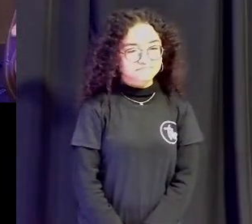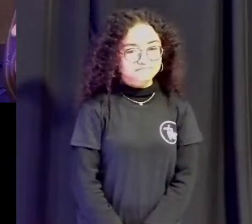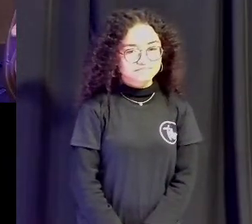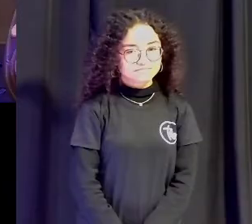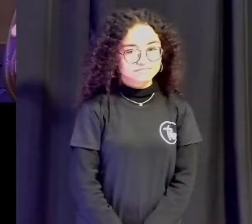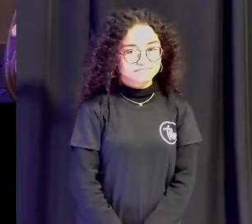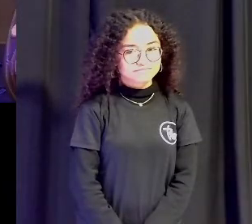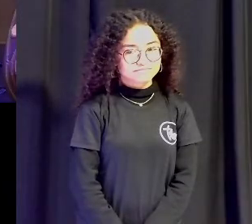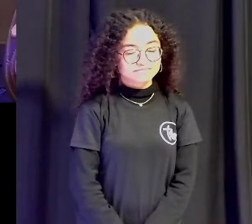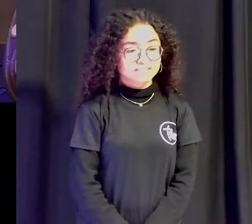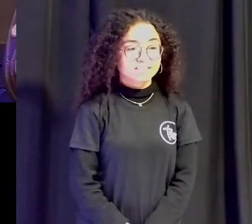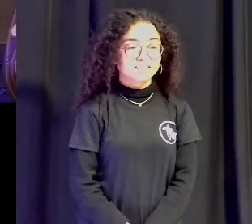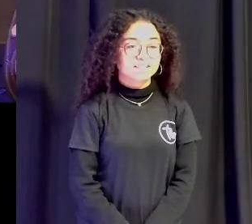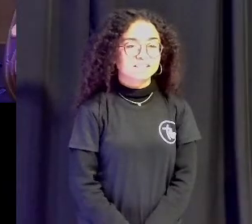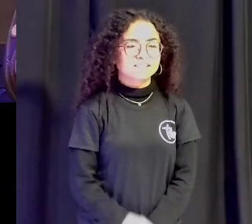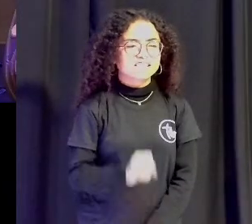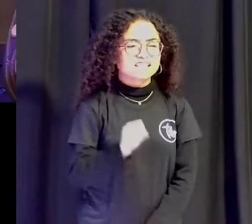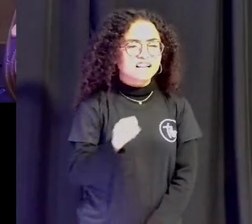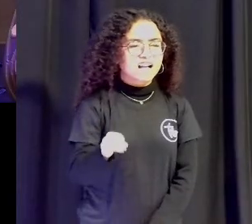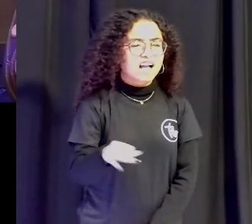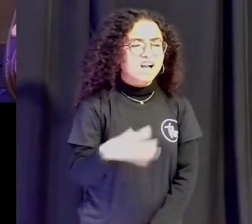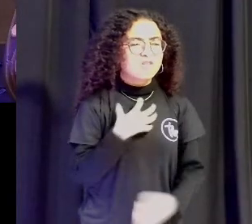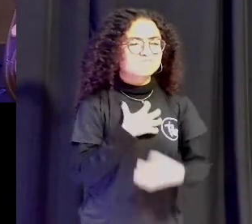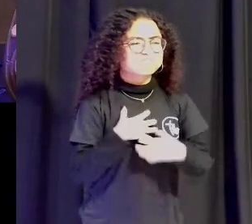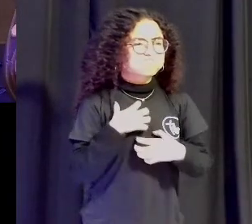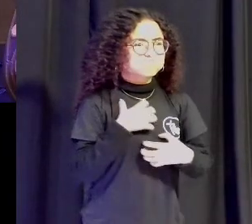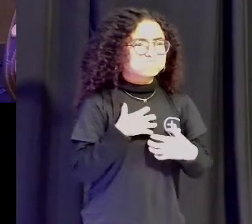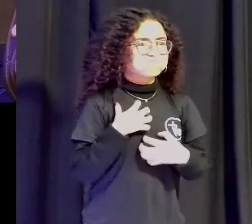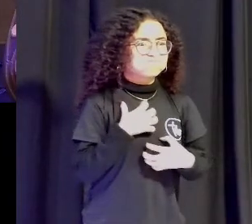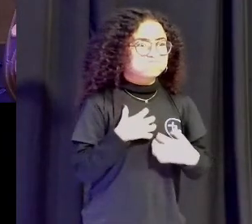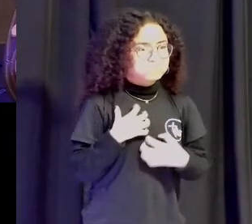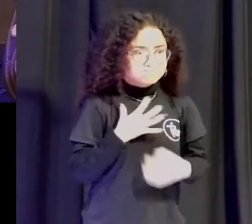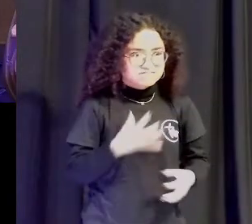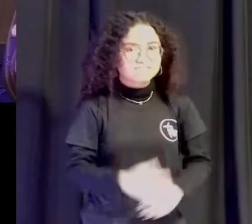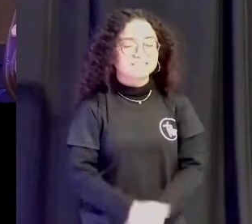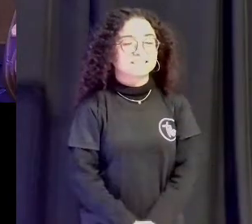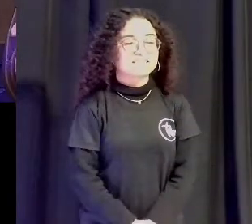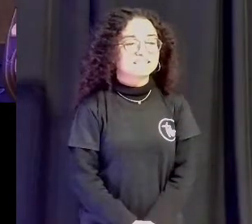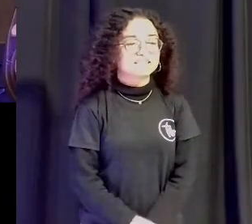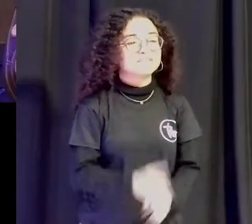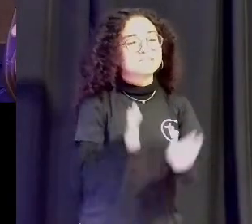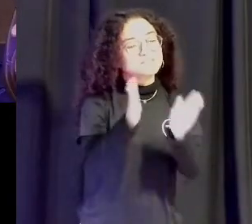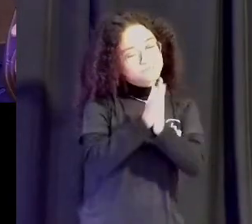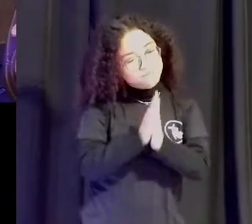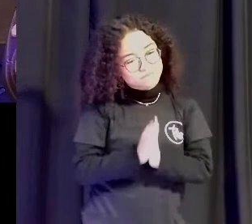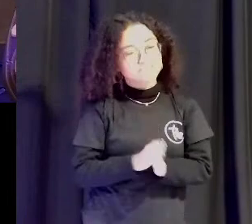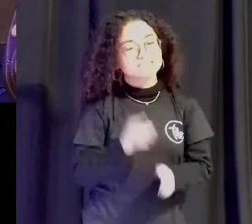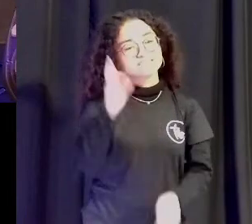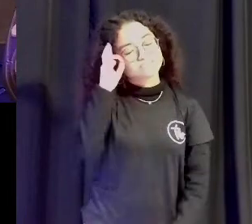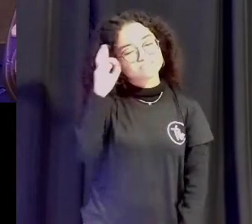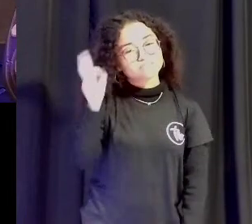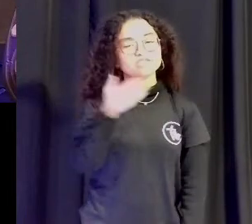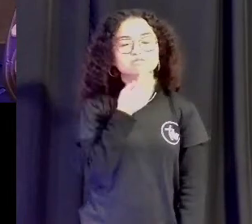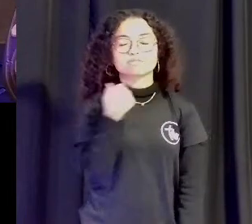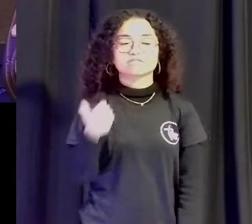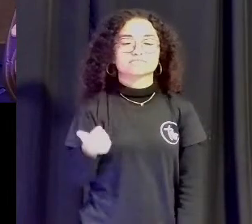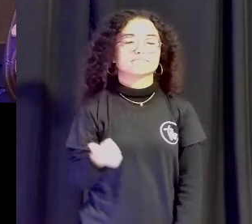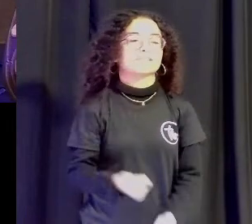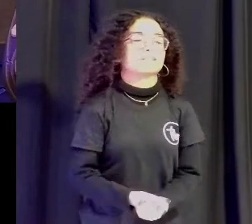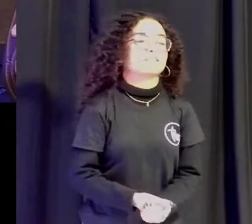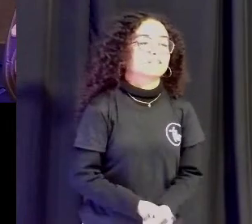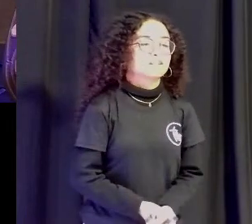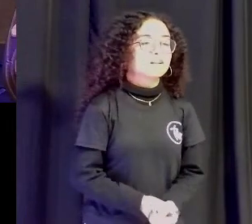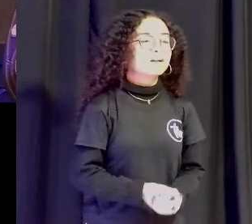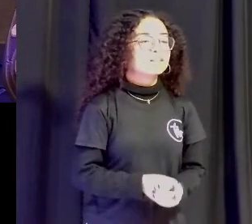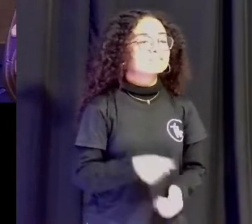Porque senão você não vai aguentar, vai ser um tormento para você. É melhor vir adorar o Senhor, tá bom? Então, domingo que vem, mesmo